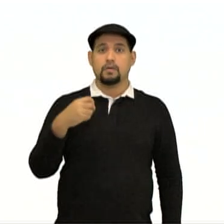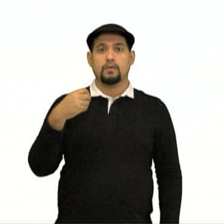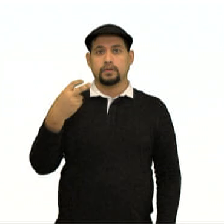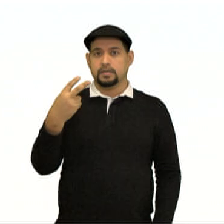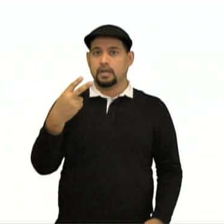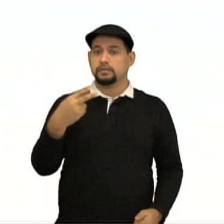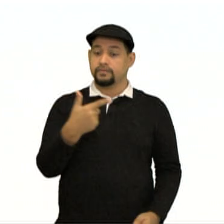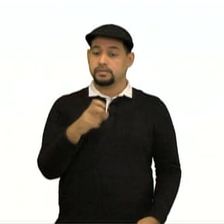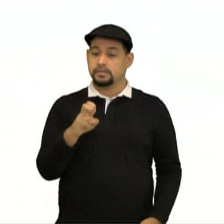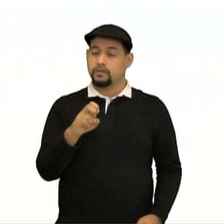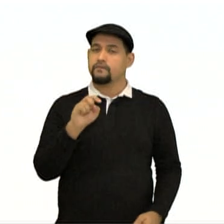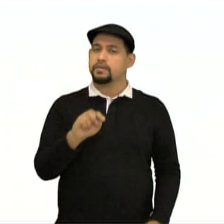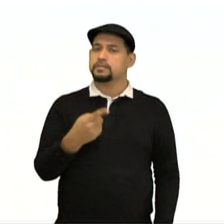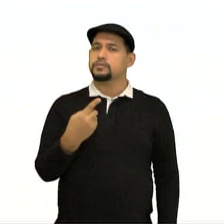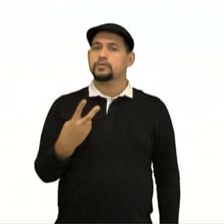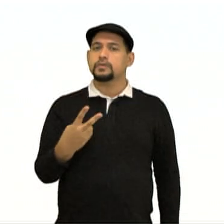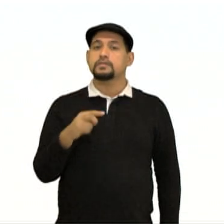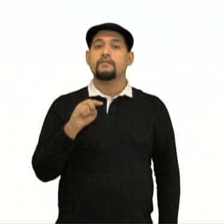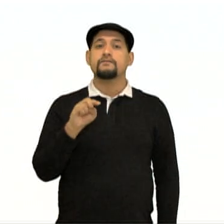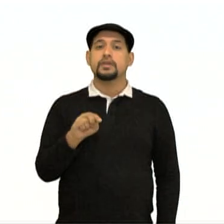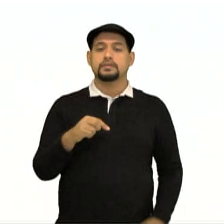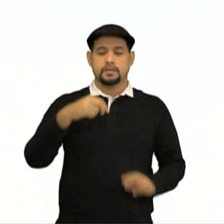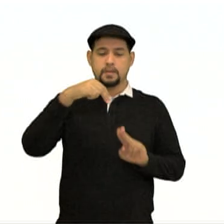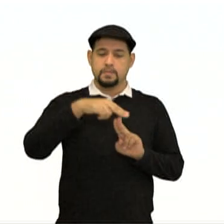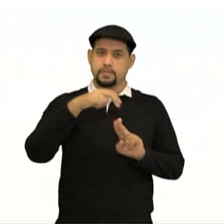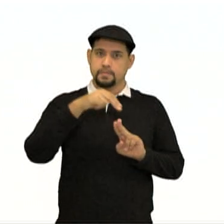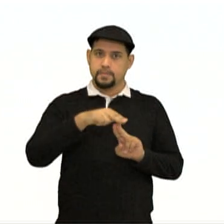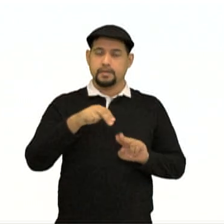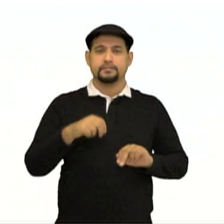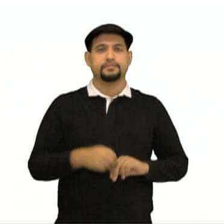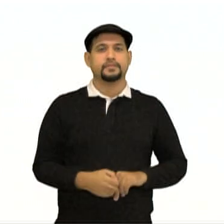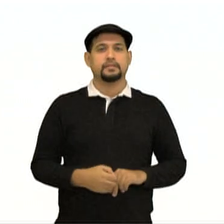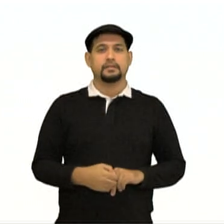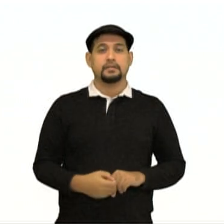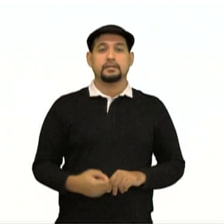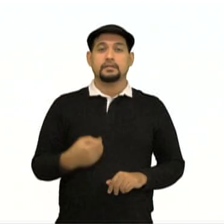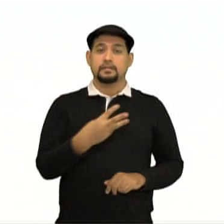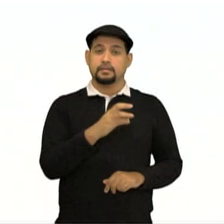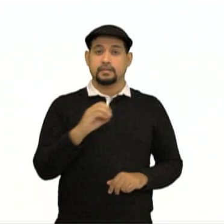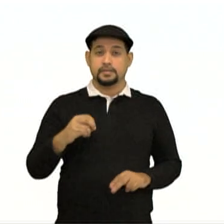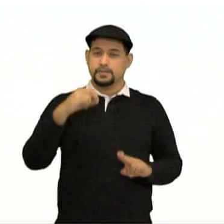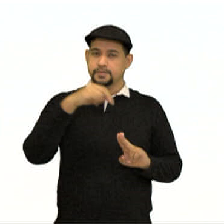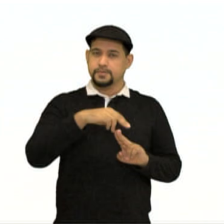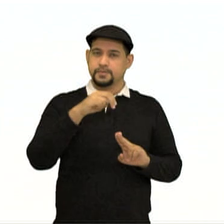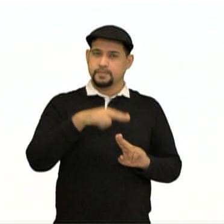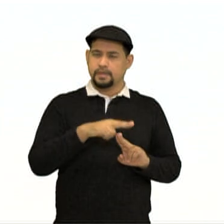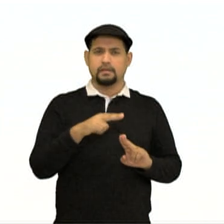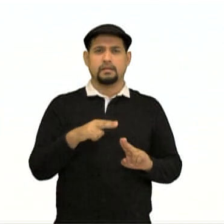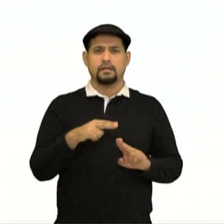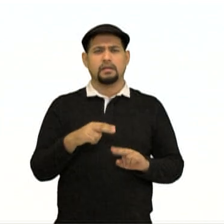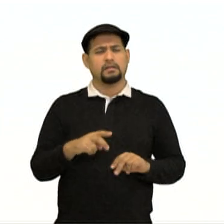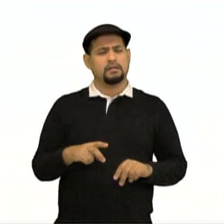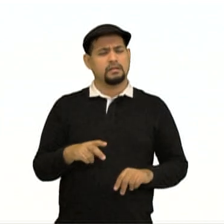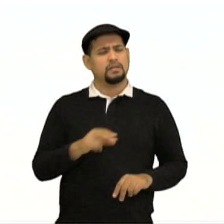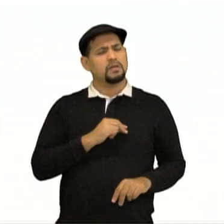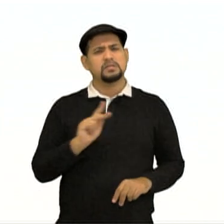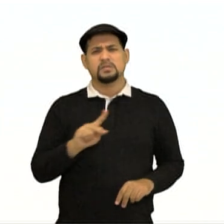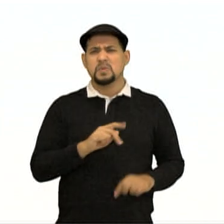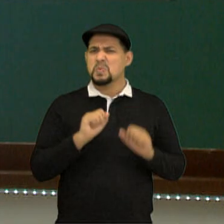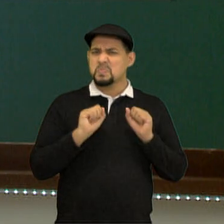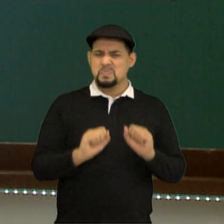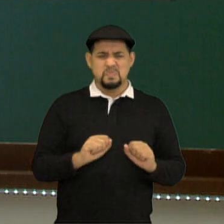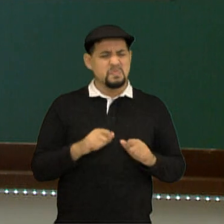vezes 12, vezes π. Deu 300 π centímetros cúbicos. Daí, professor, mas tem problema deixar